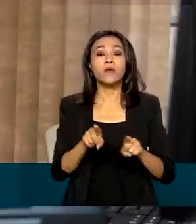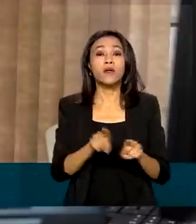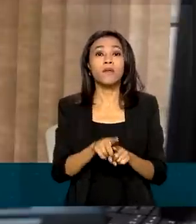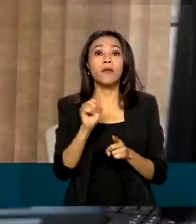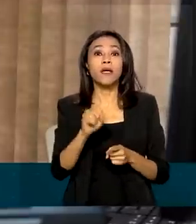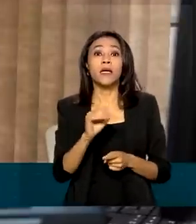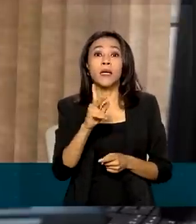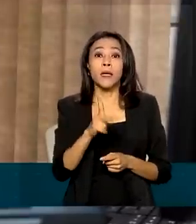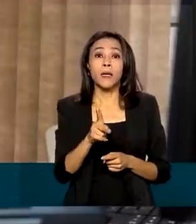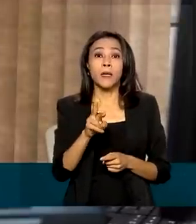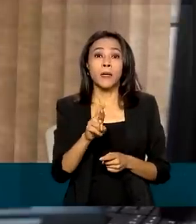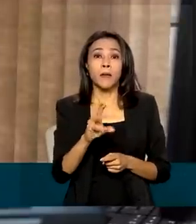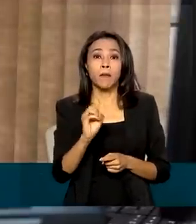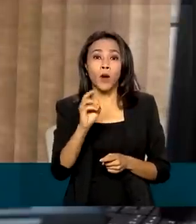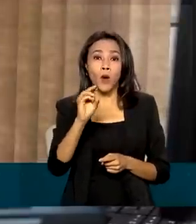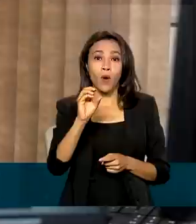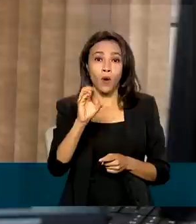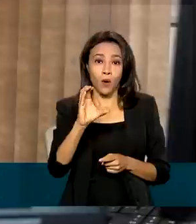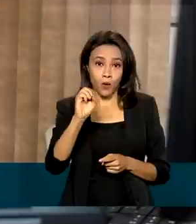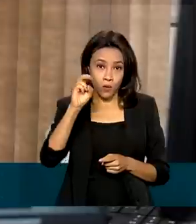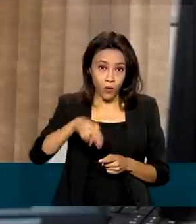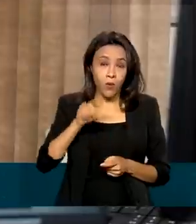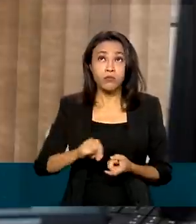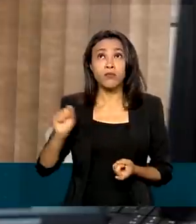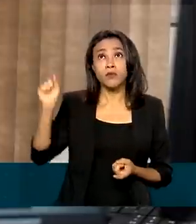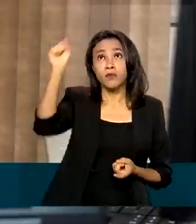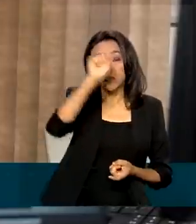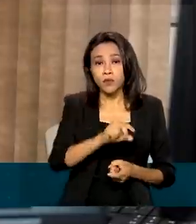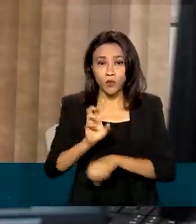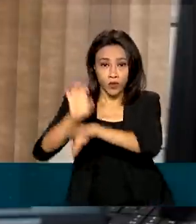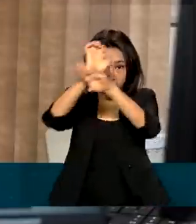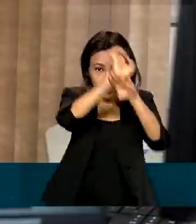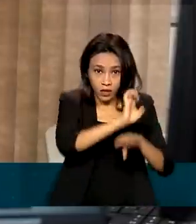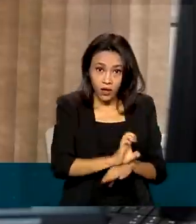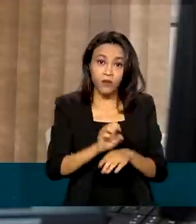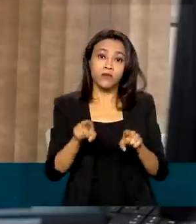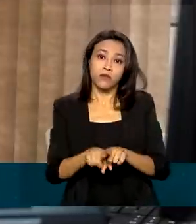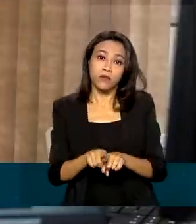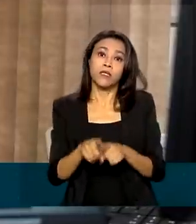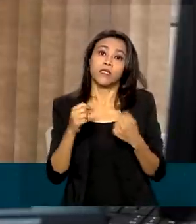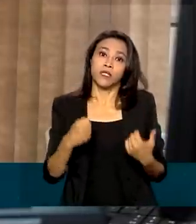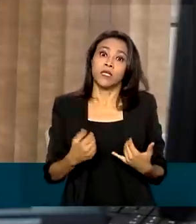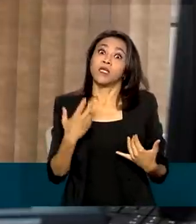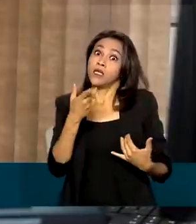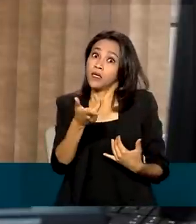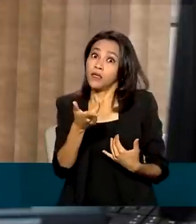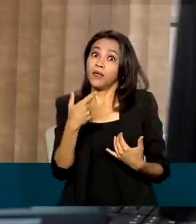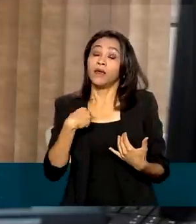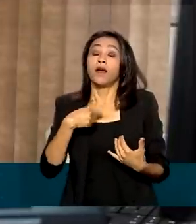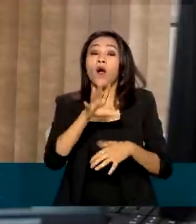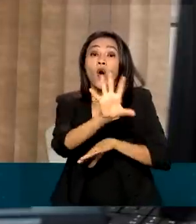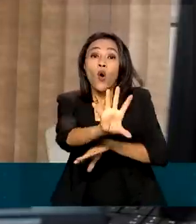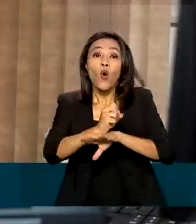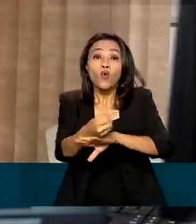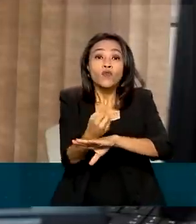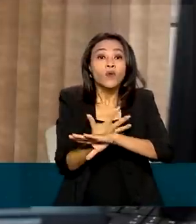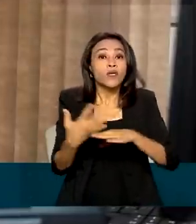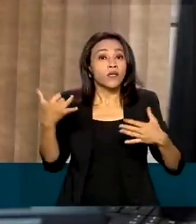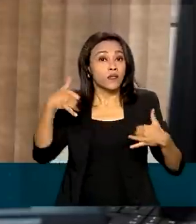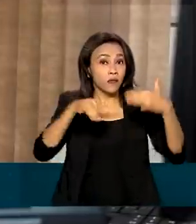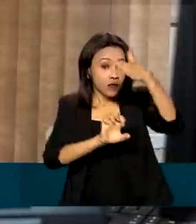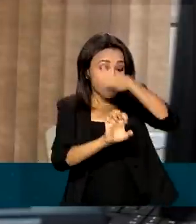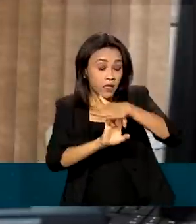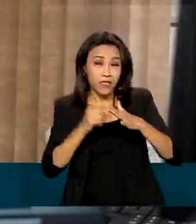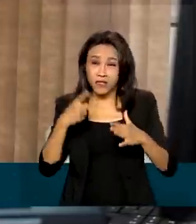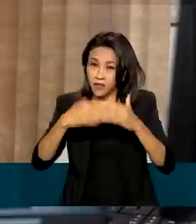e também juntas ouvidorias as empresas E caso os órgãos defesa dos consumidor constatem que de fato essas empresas estão descumprindo